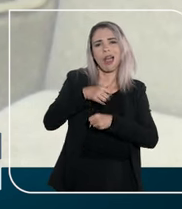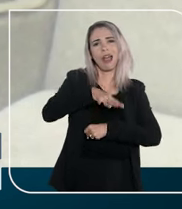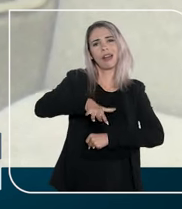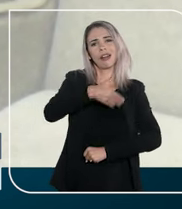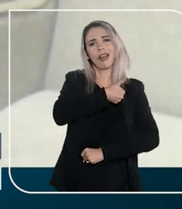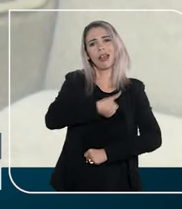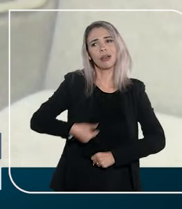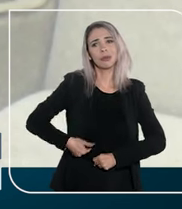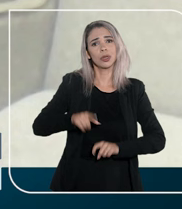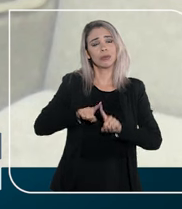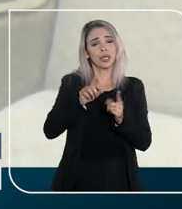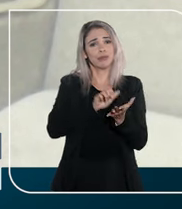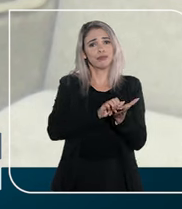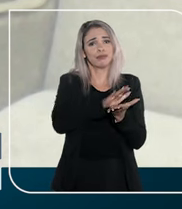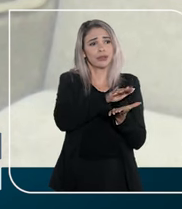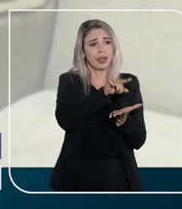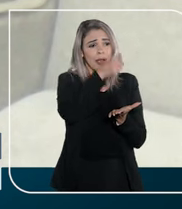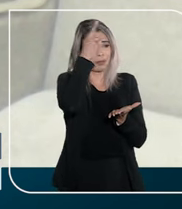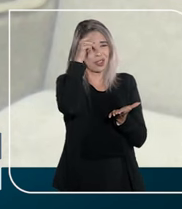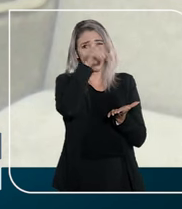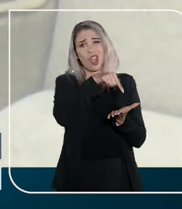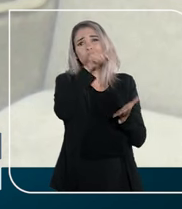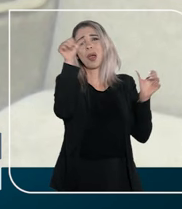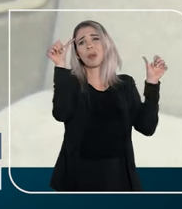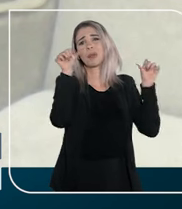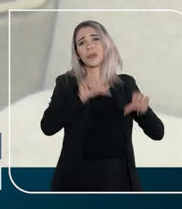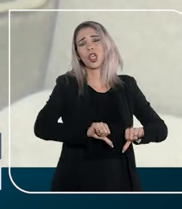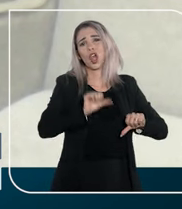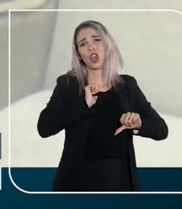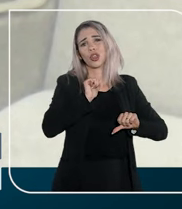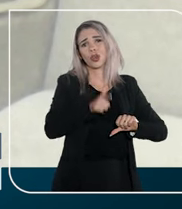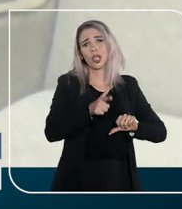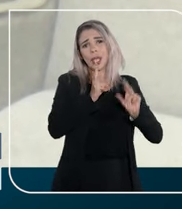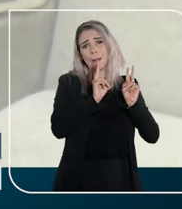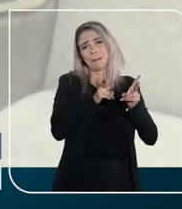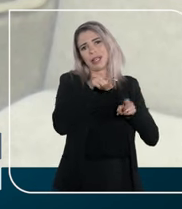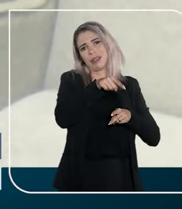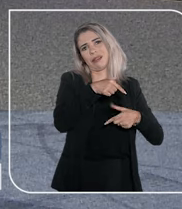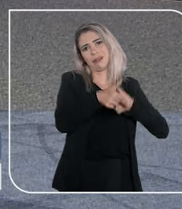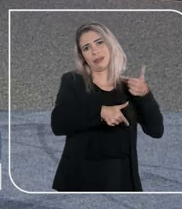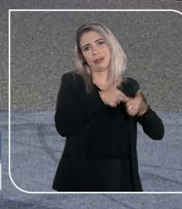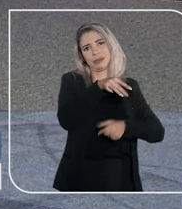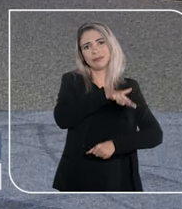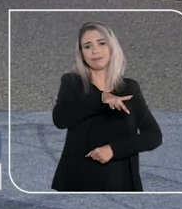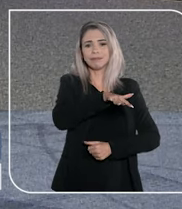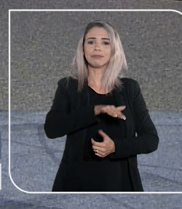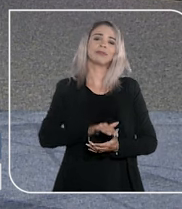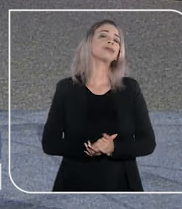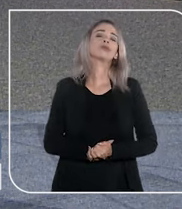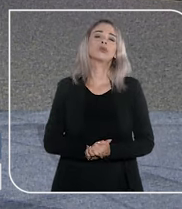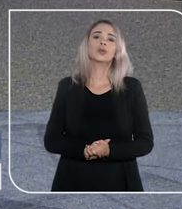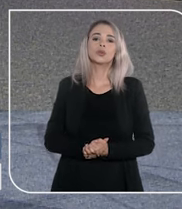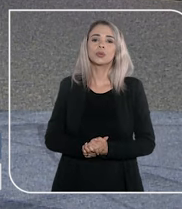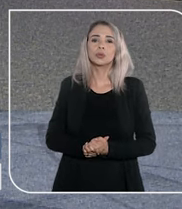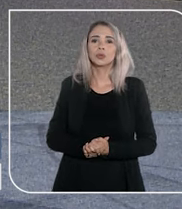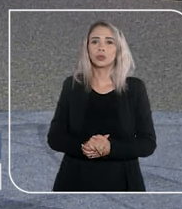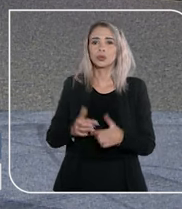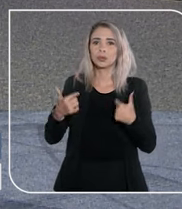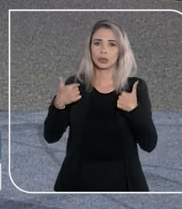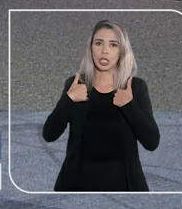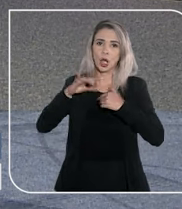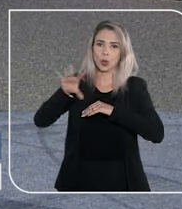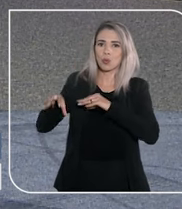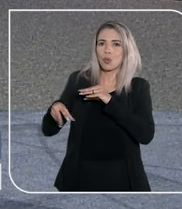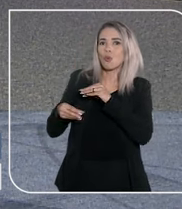de excluir o servidor seria até mais prejudicial do que de mantê-lo. Eu quero trazer aqui também, mais uma